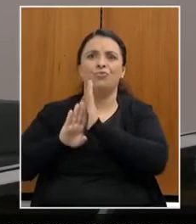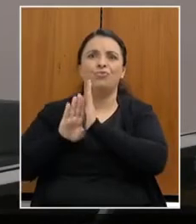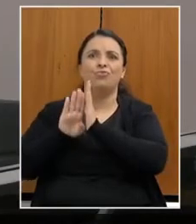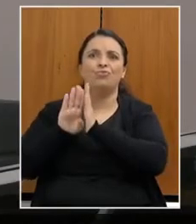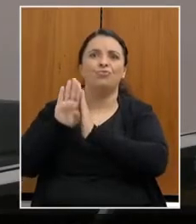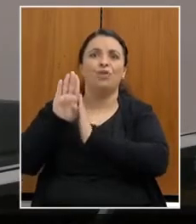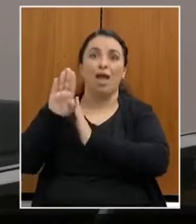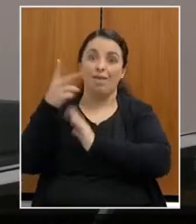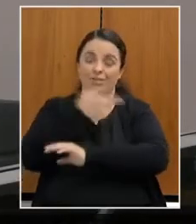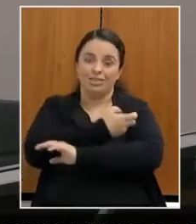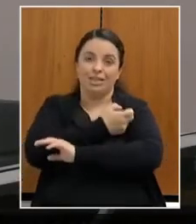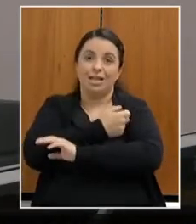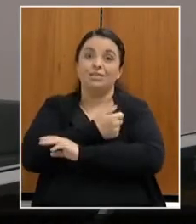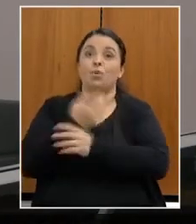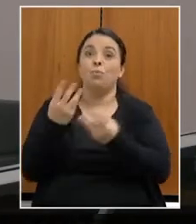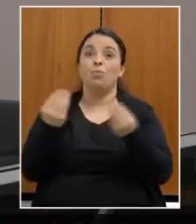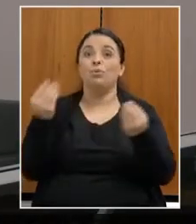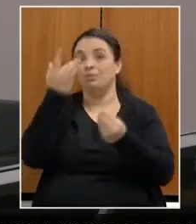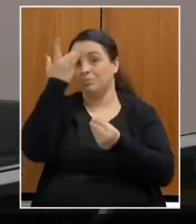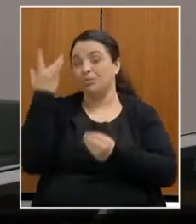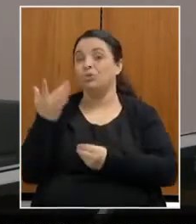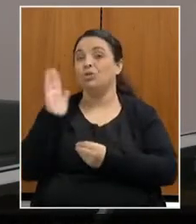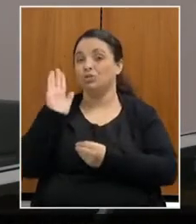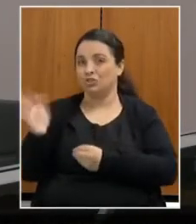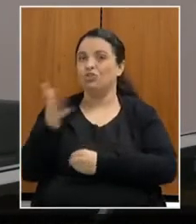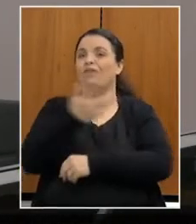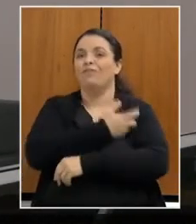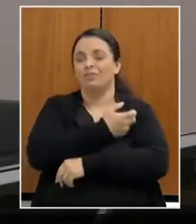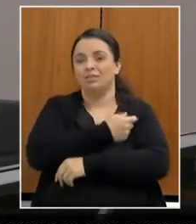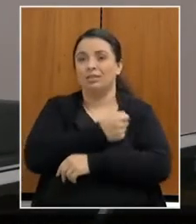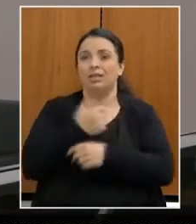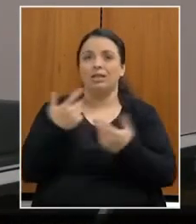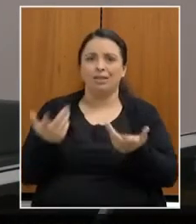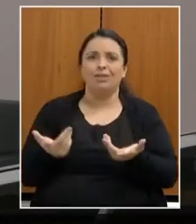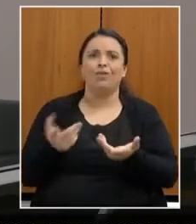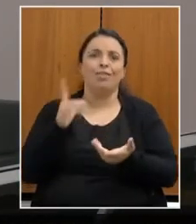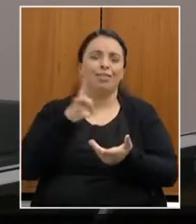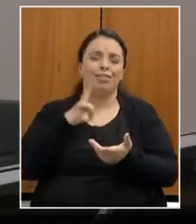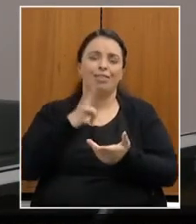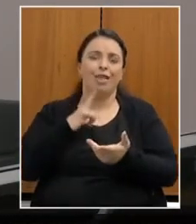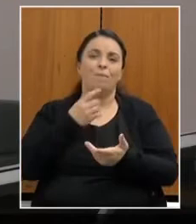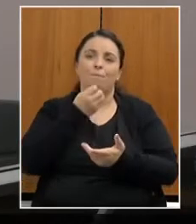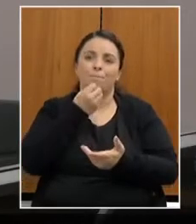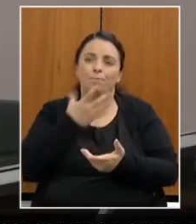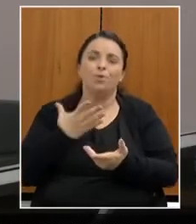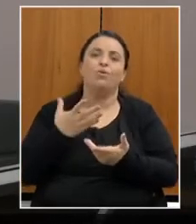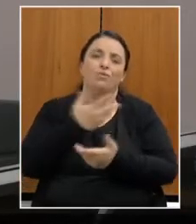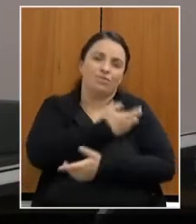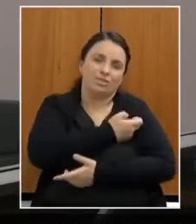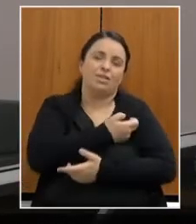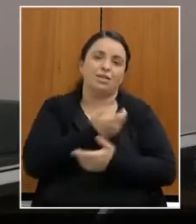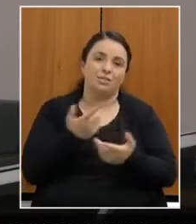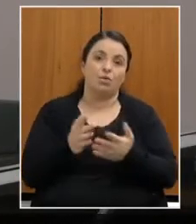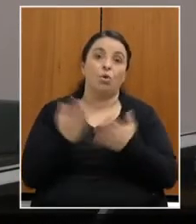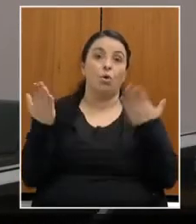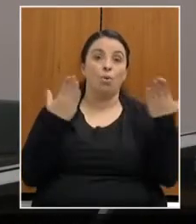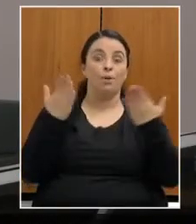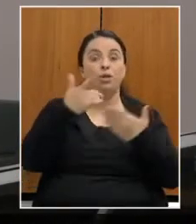nenhum prejuízo em recebimento de vacinas em relação a qualquer outra capital. Pode passar? Leito de Covid.